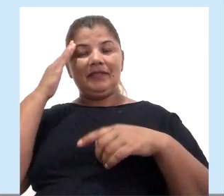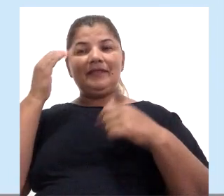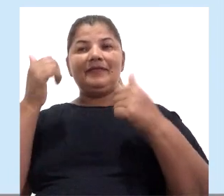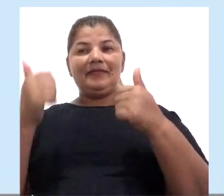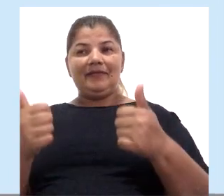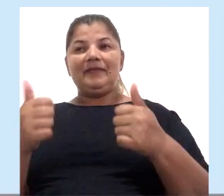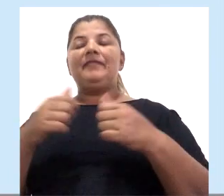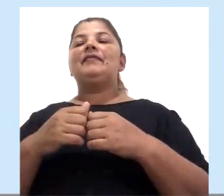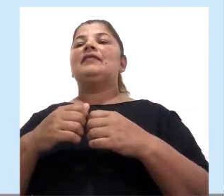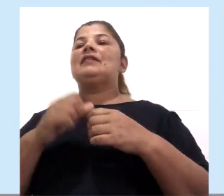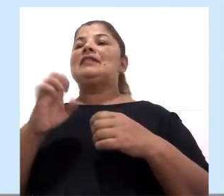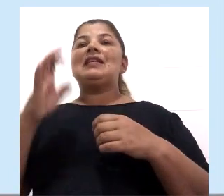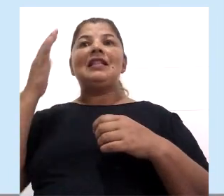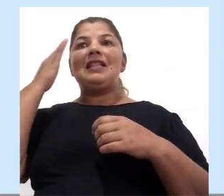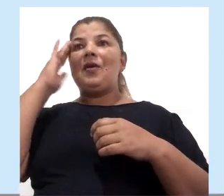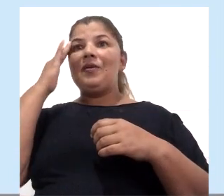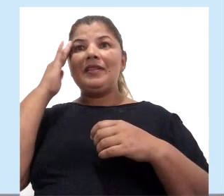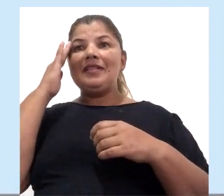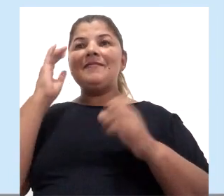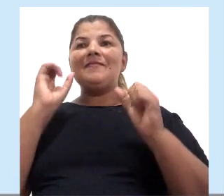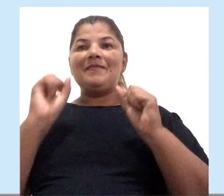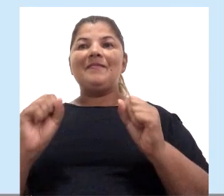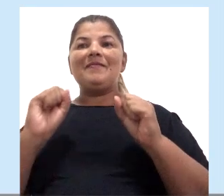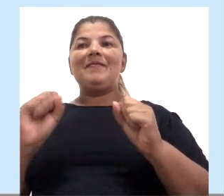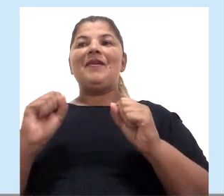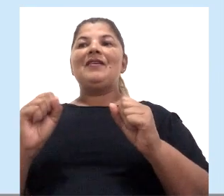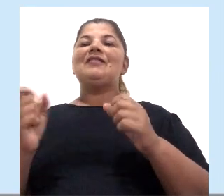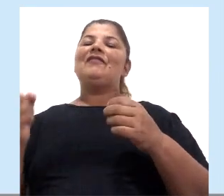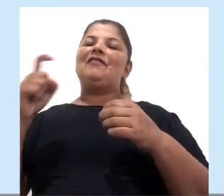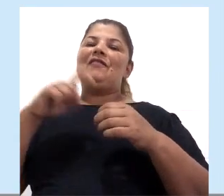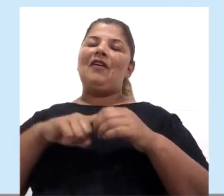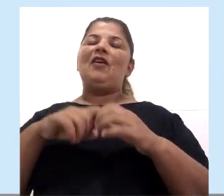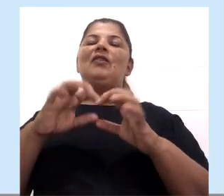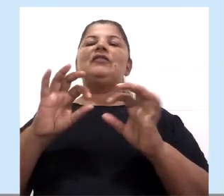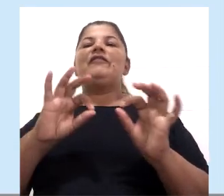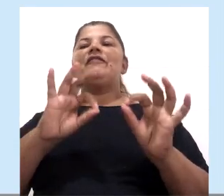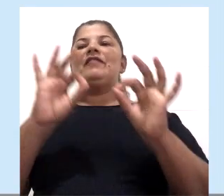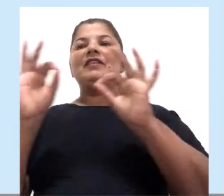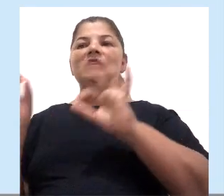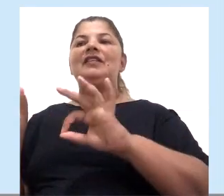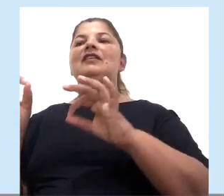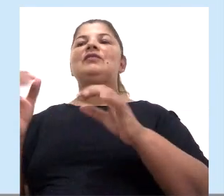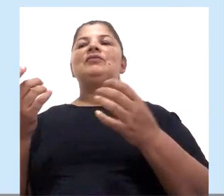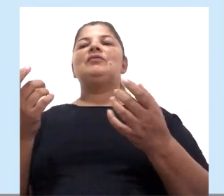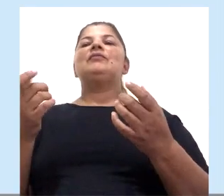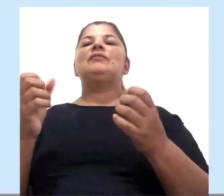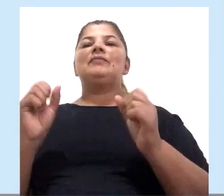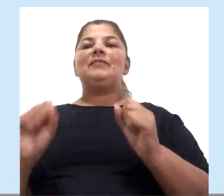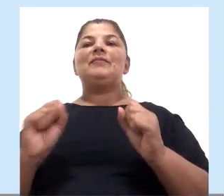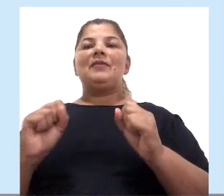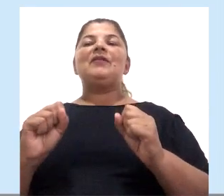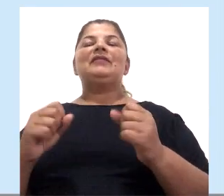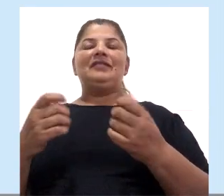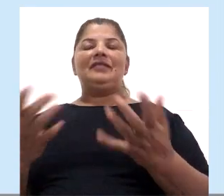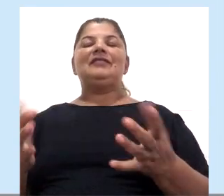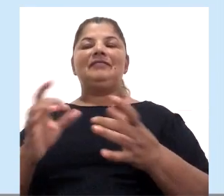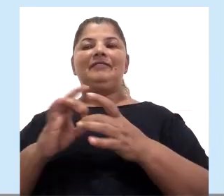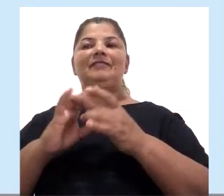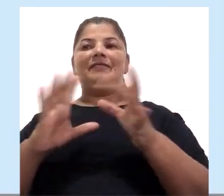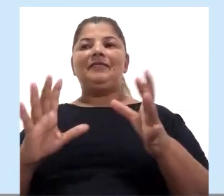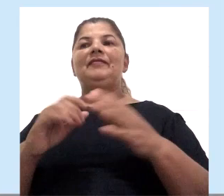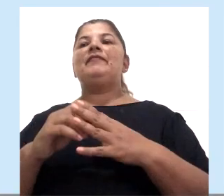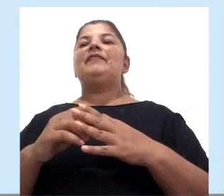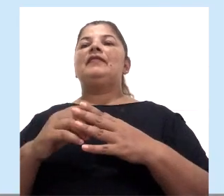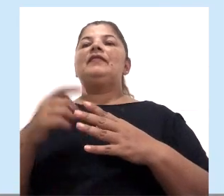estejam conseguindo entender. Caso não, já disse, vocês conseguem aí voltar ao vídeo, vocês conseguem assistir mais de uma